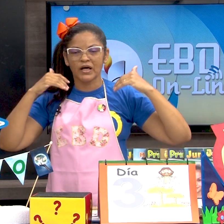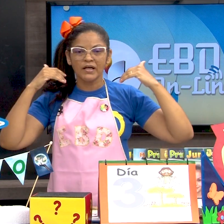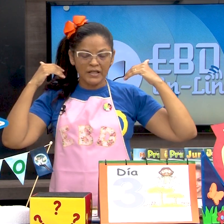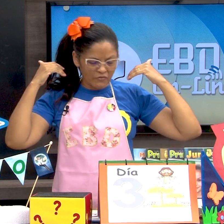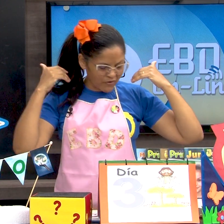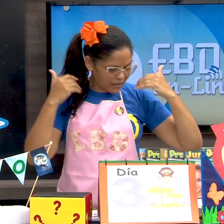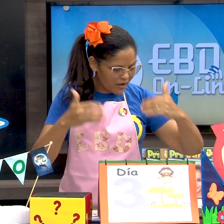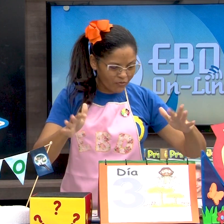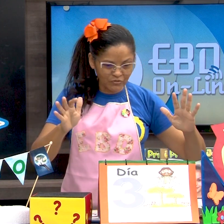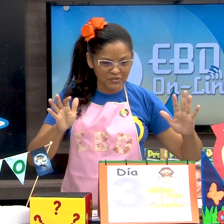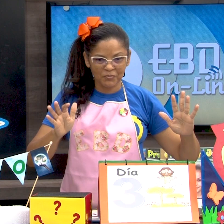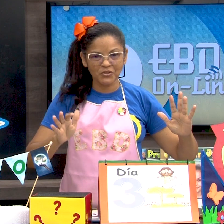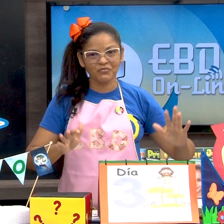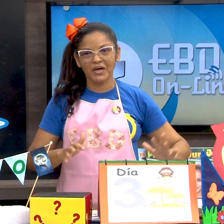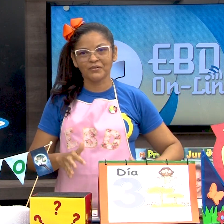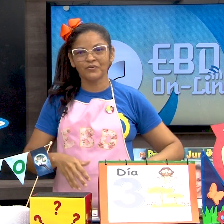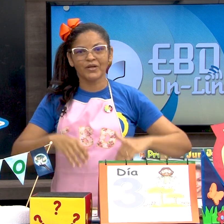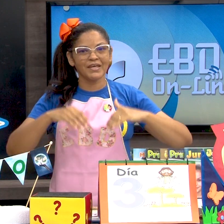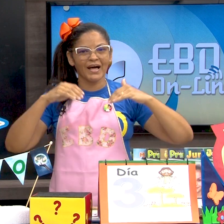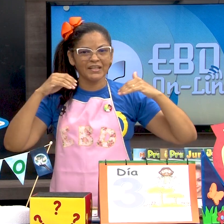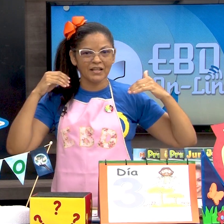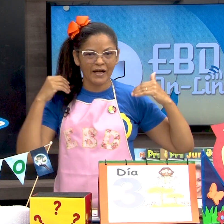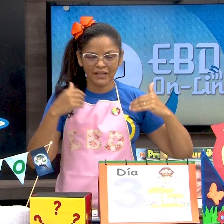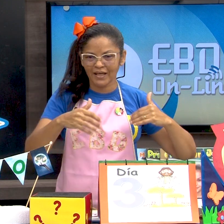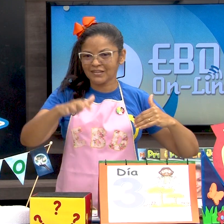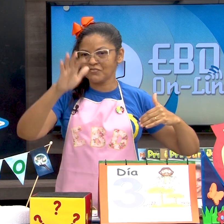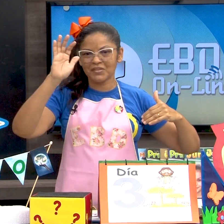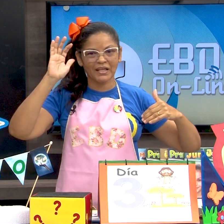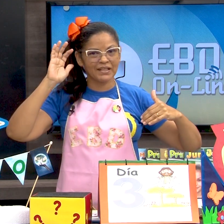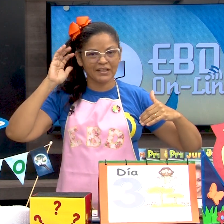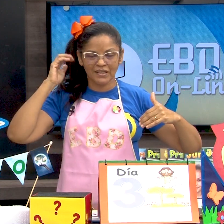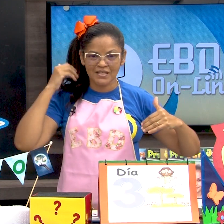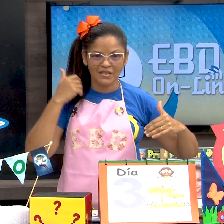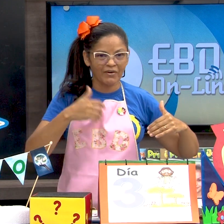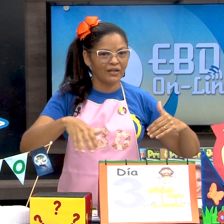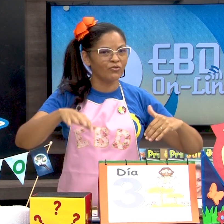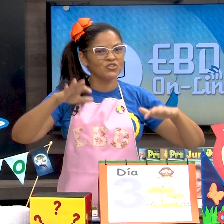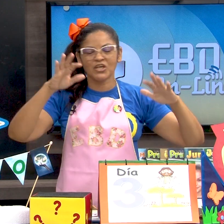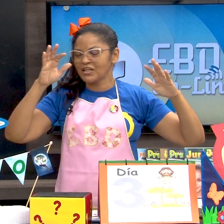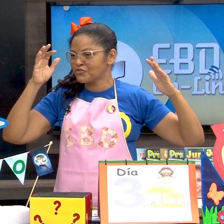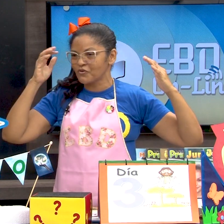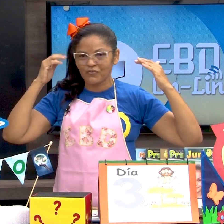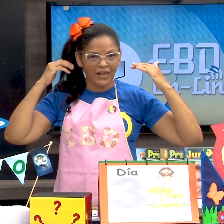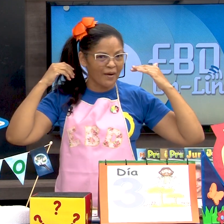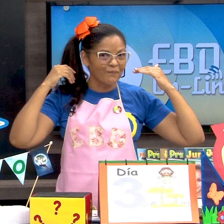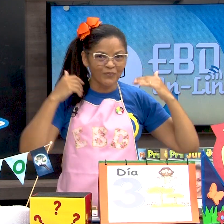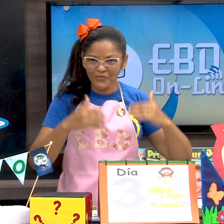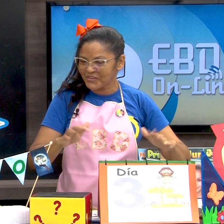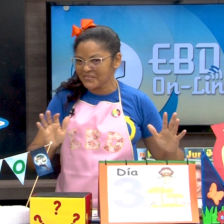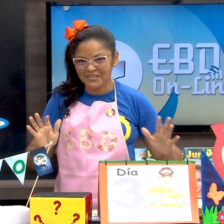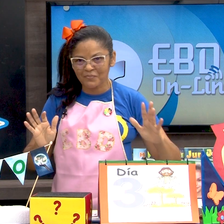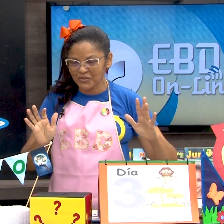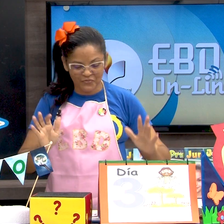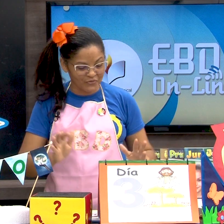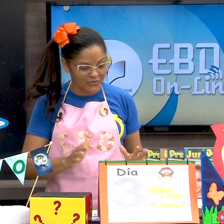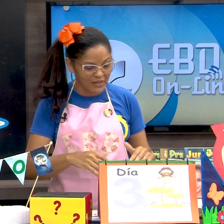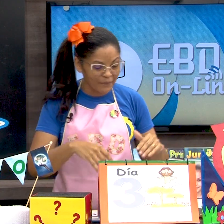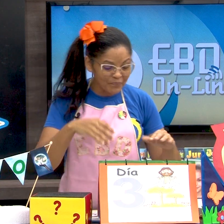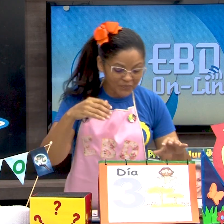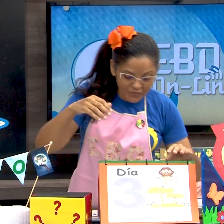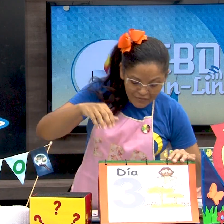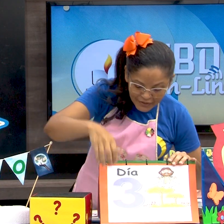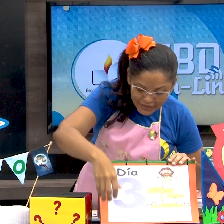fruta falar algum tipo de verdura E ali a criatividade da criança vai longe e eles vão falar muito tipo de